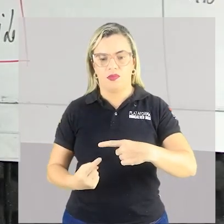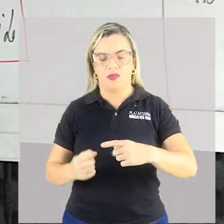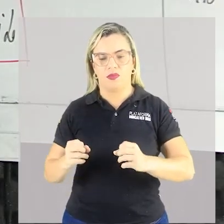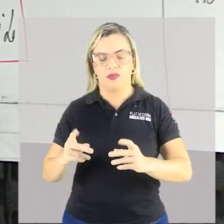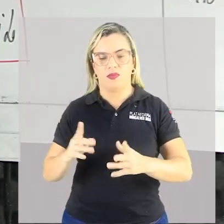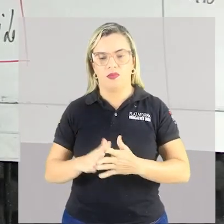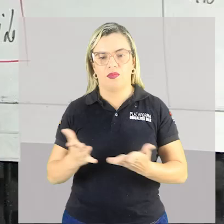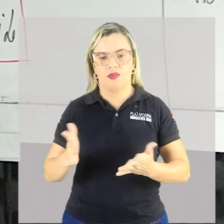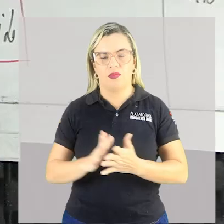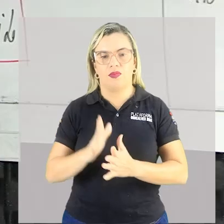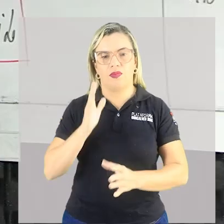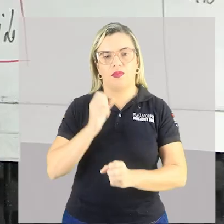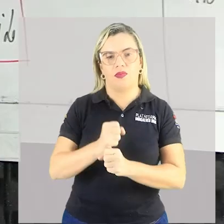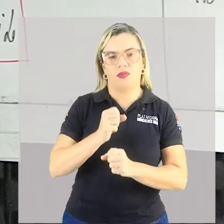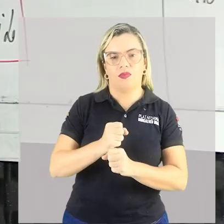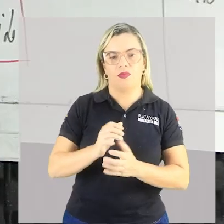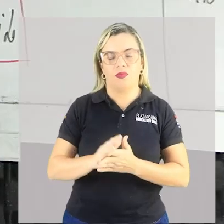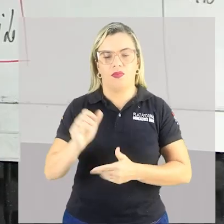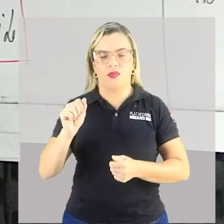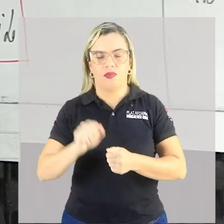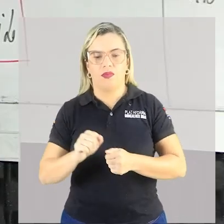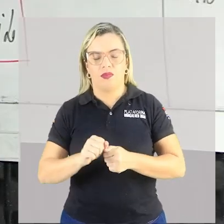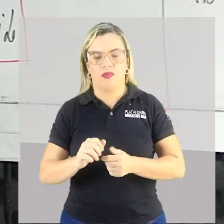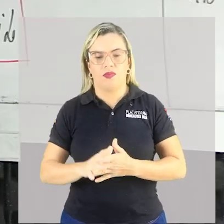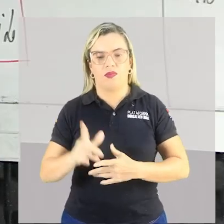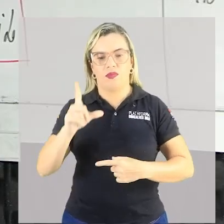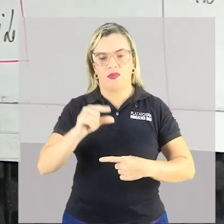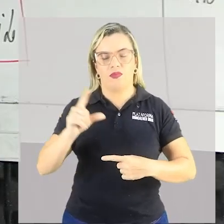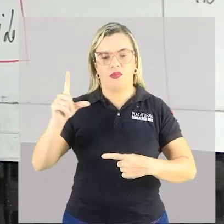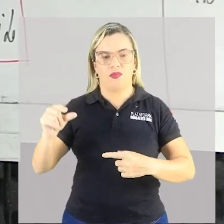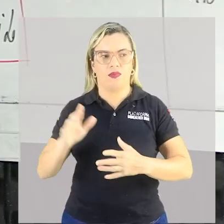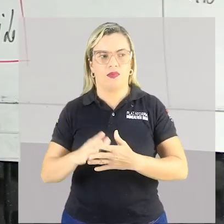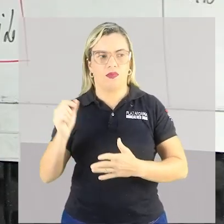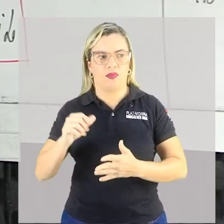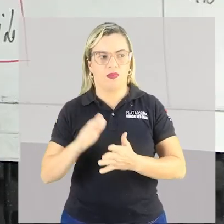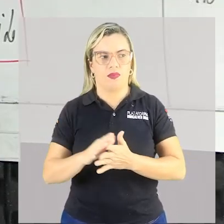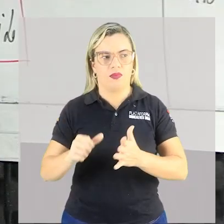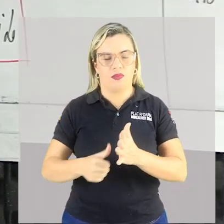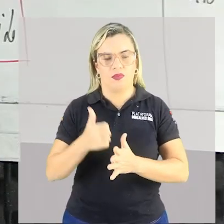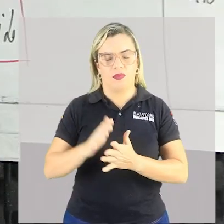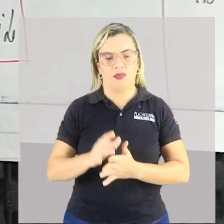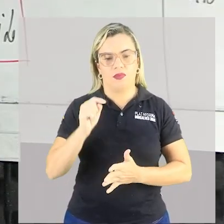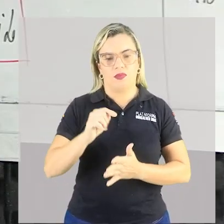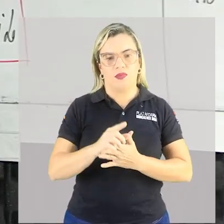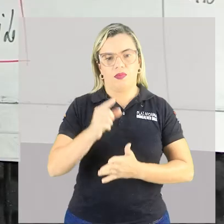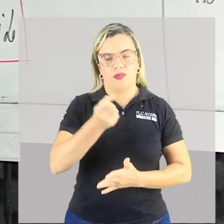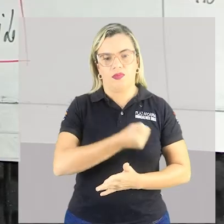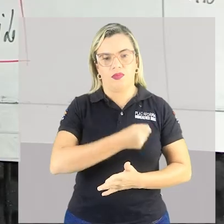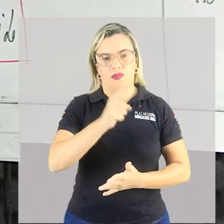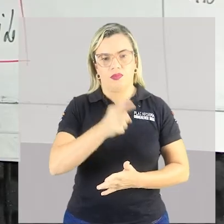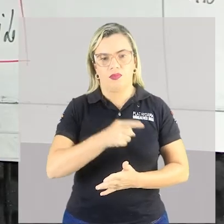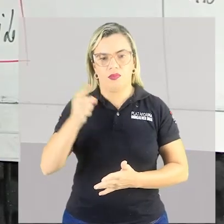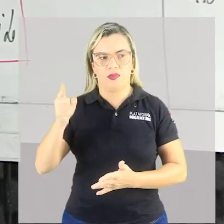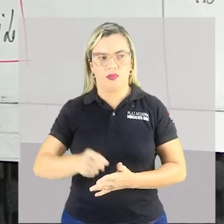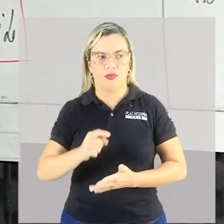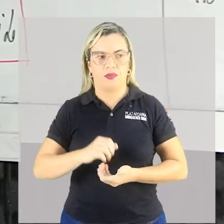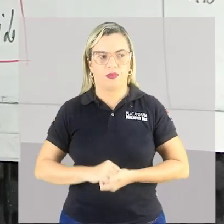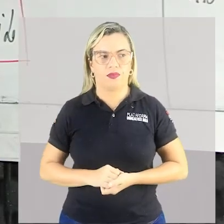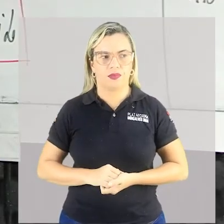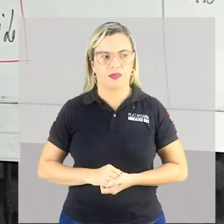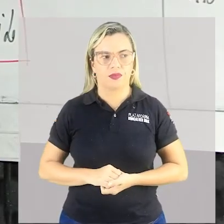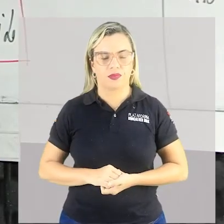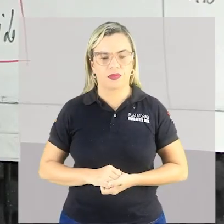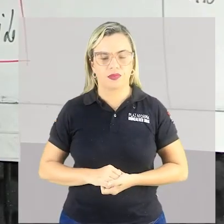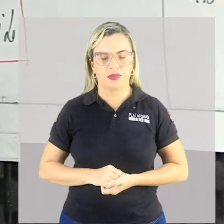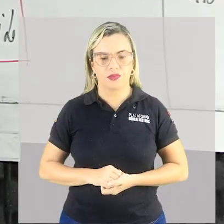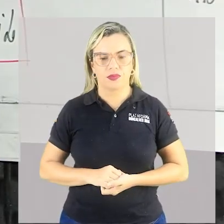beleza? Vamos aqui fazer as simplificações. Primeiro, posso cancelar os dois zeros do 1.500 com os